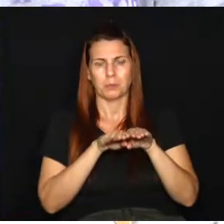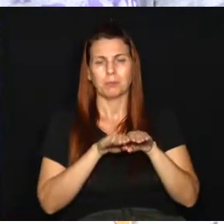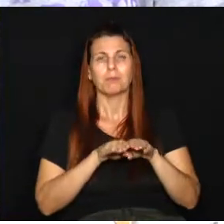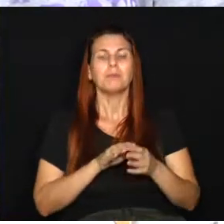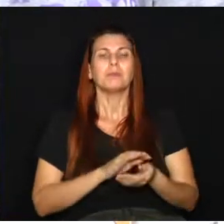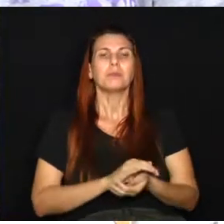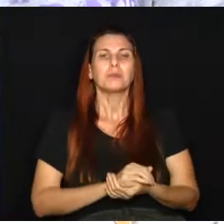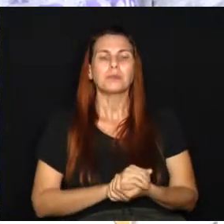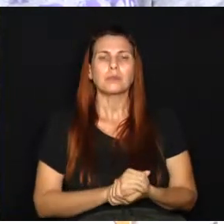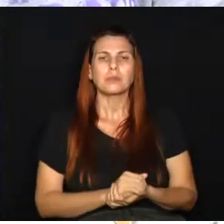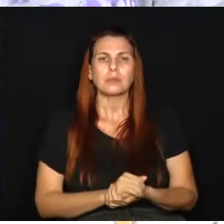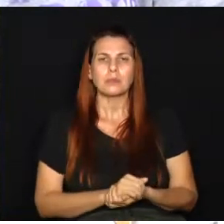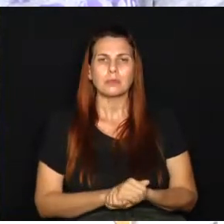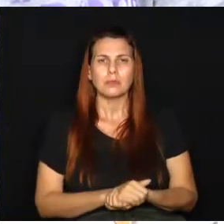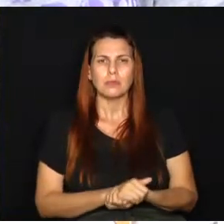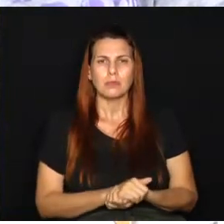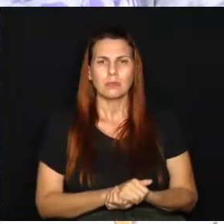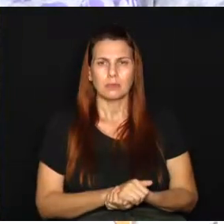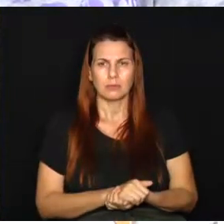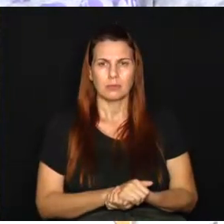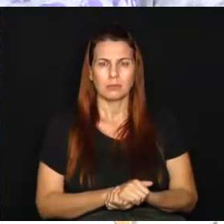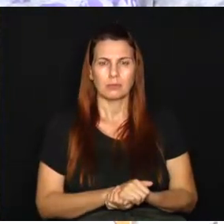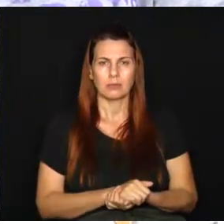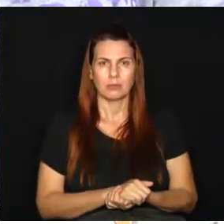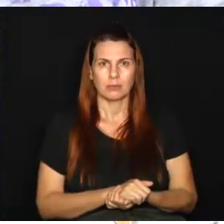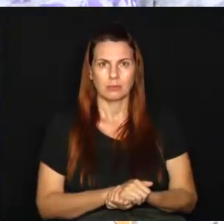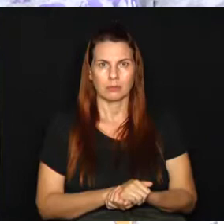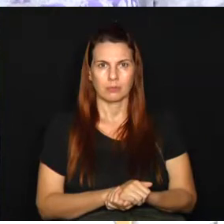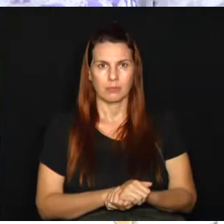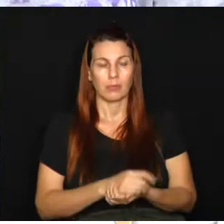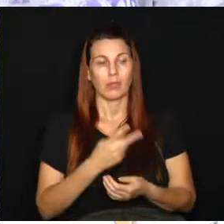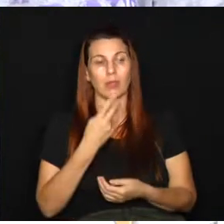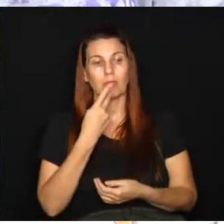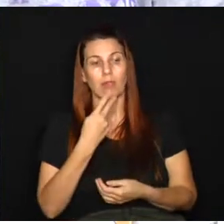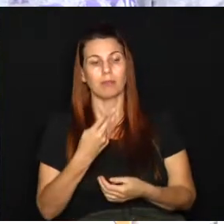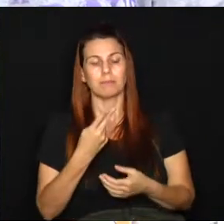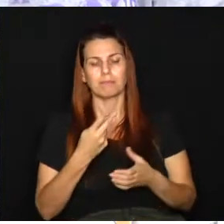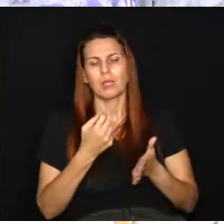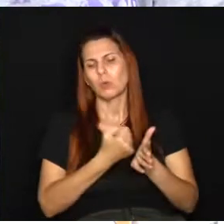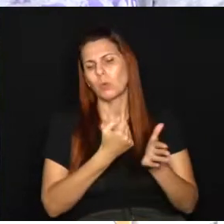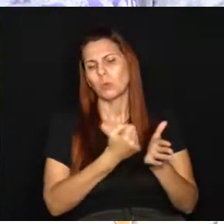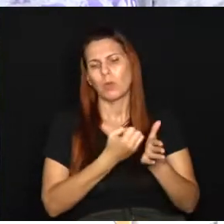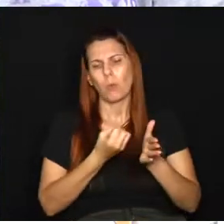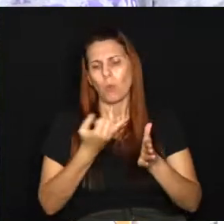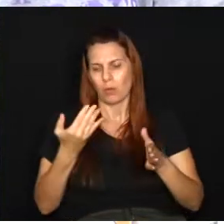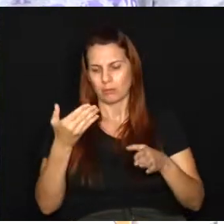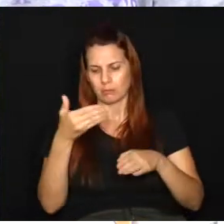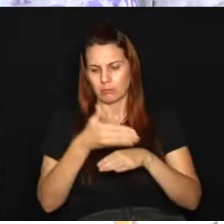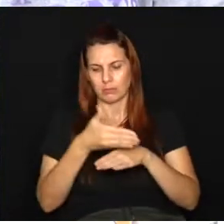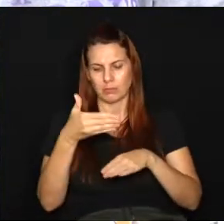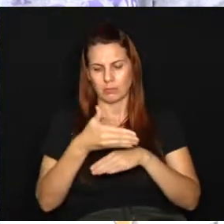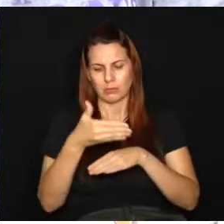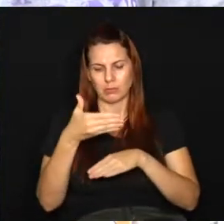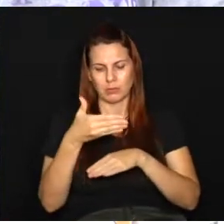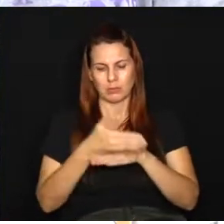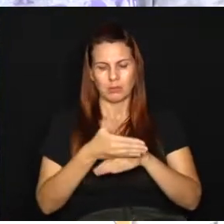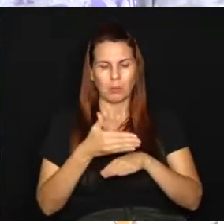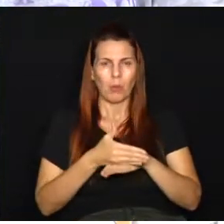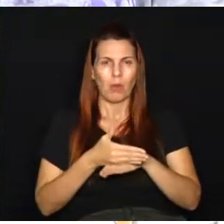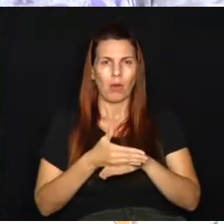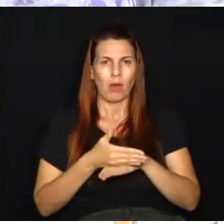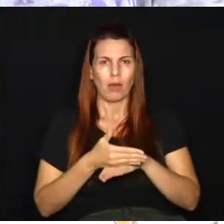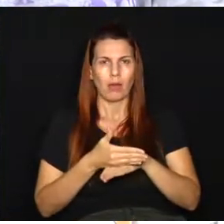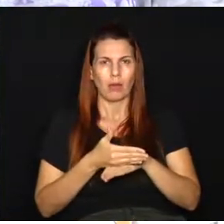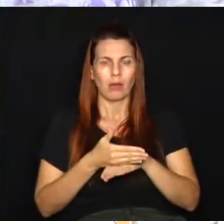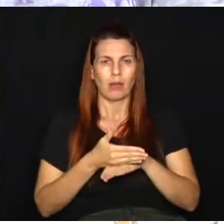vive. Aí eu ia falar um pouco sobre as lutas que a gente participou ao longo dos últimos tempos e que eu acho que representam